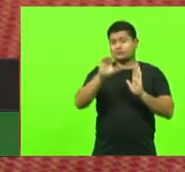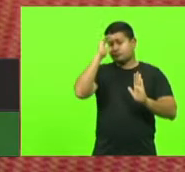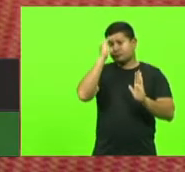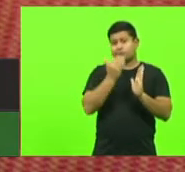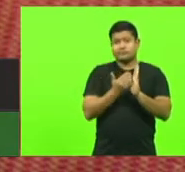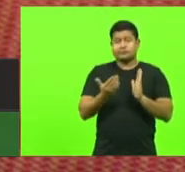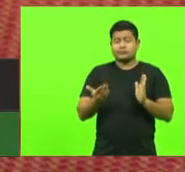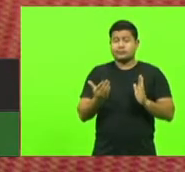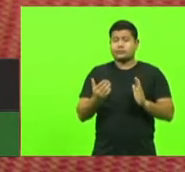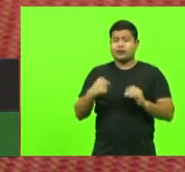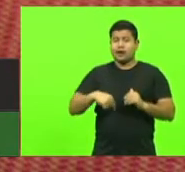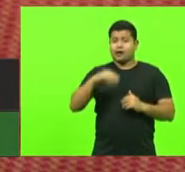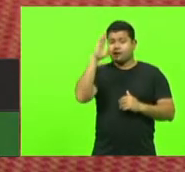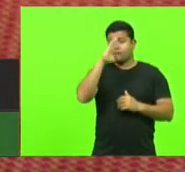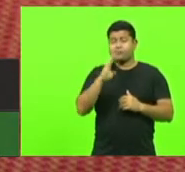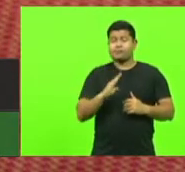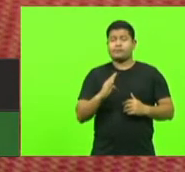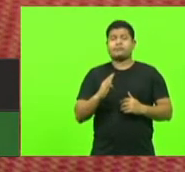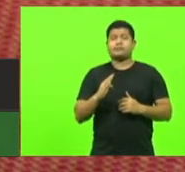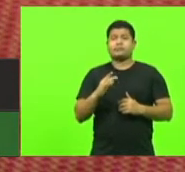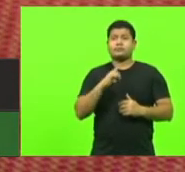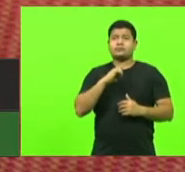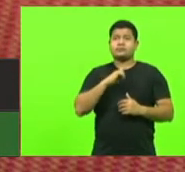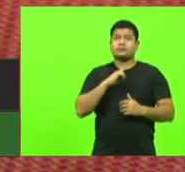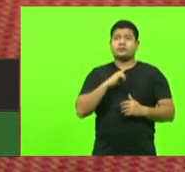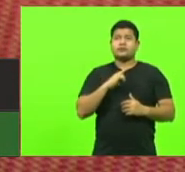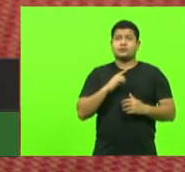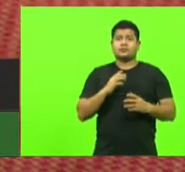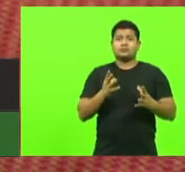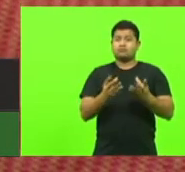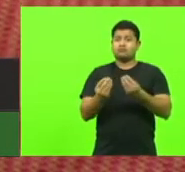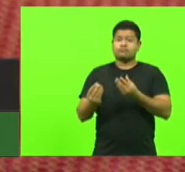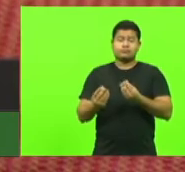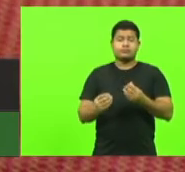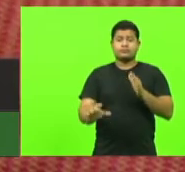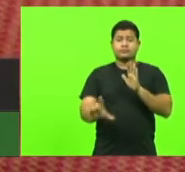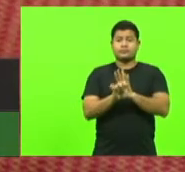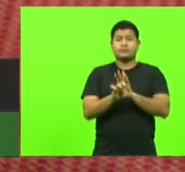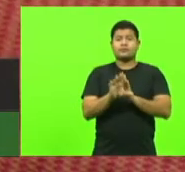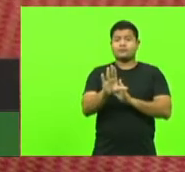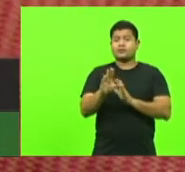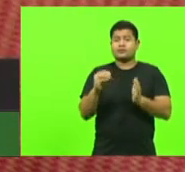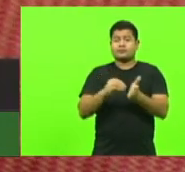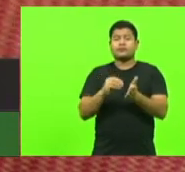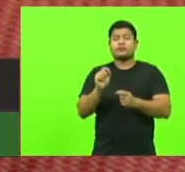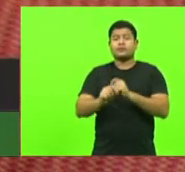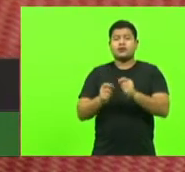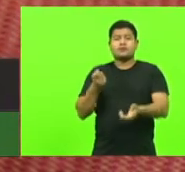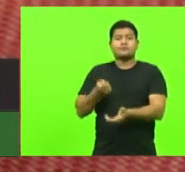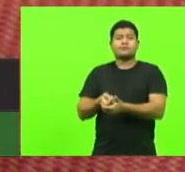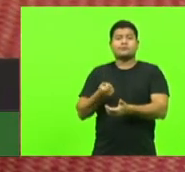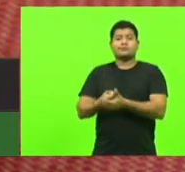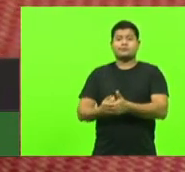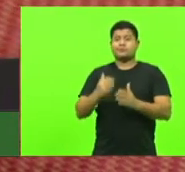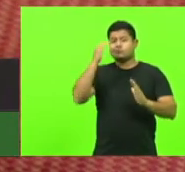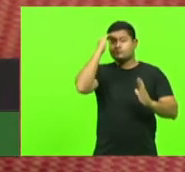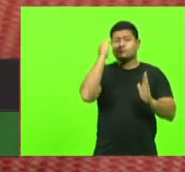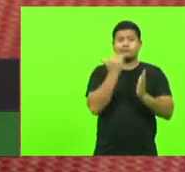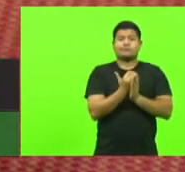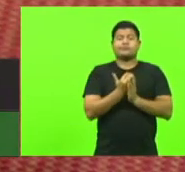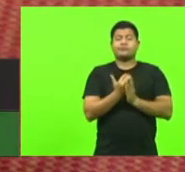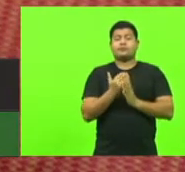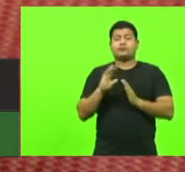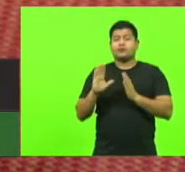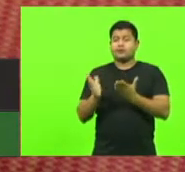um país que tem muitas leis e não tem aplicação. Então, a